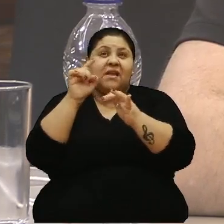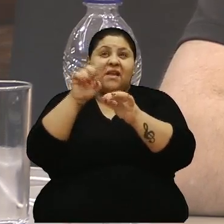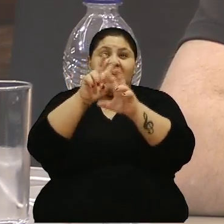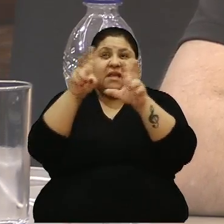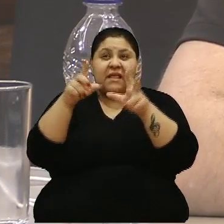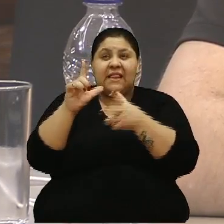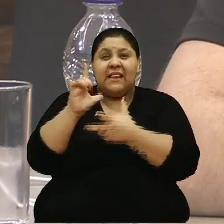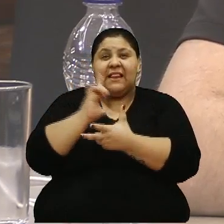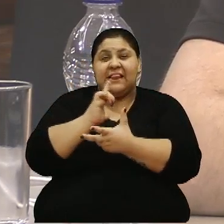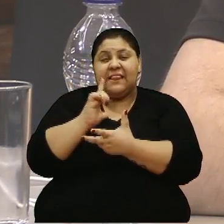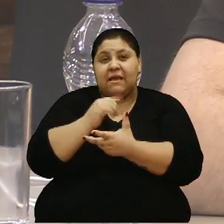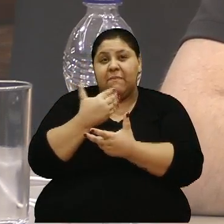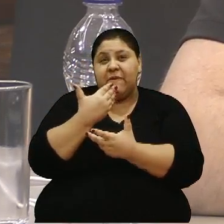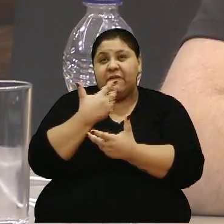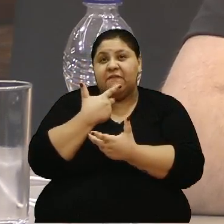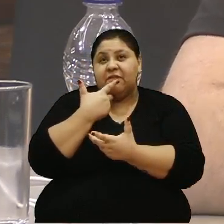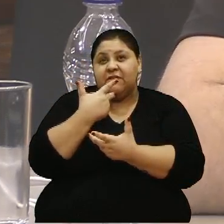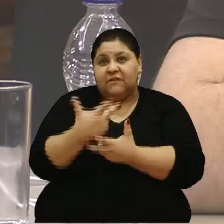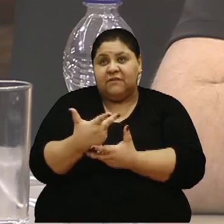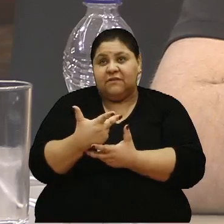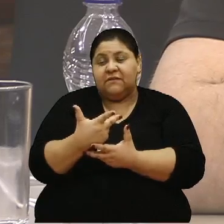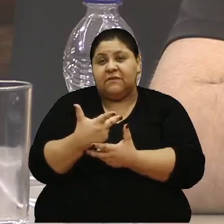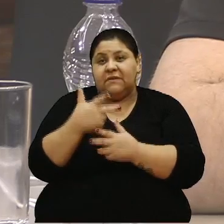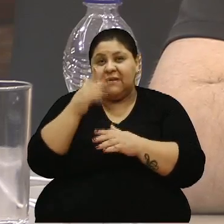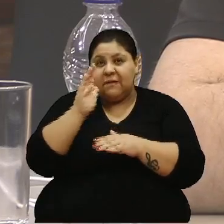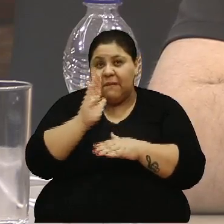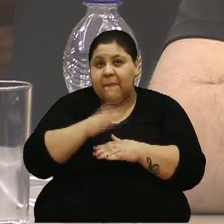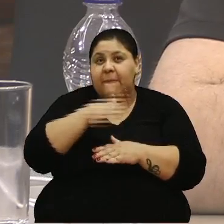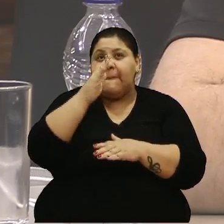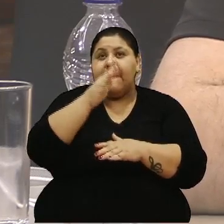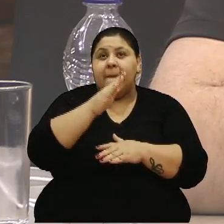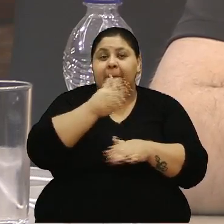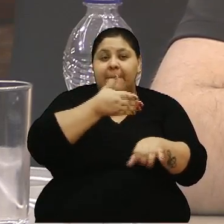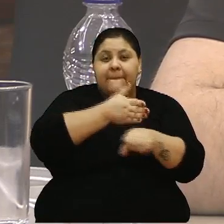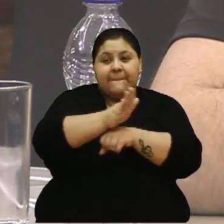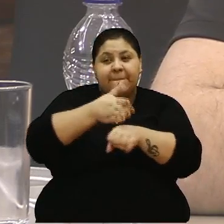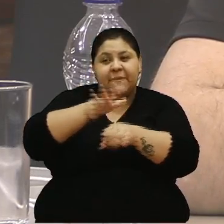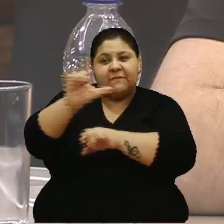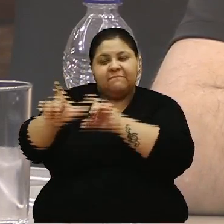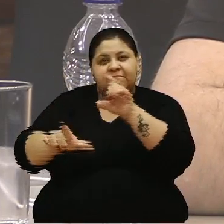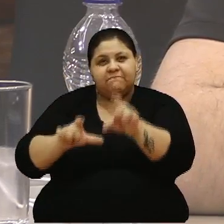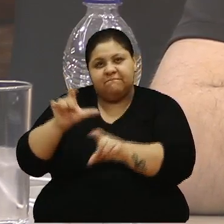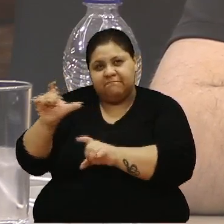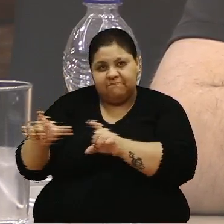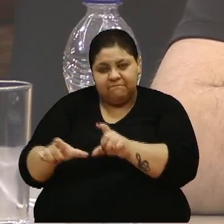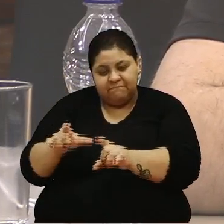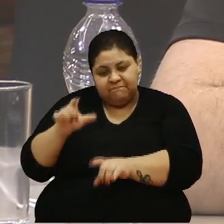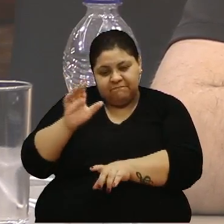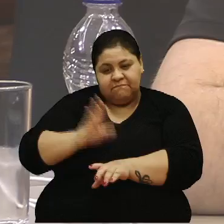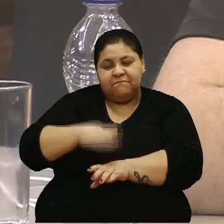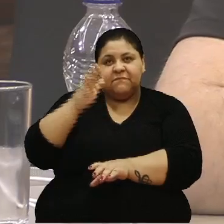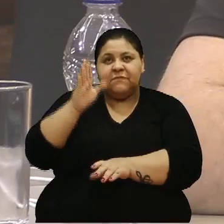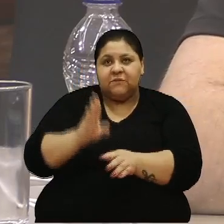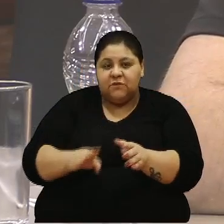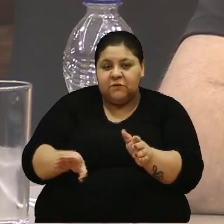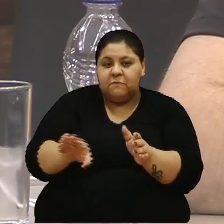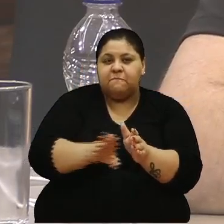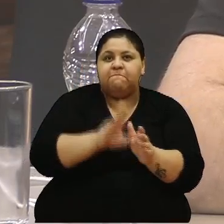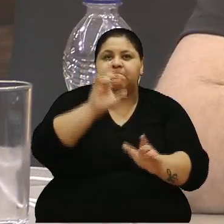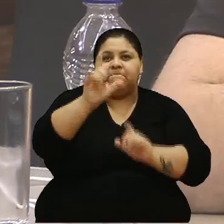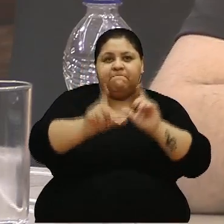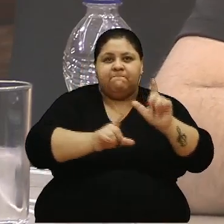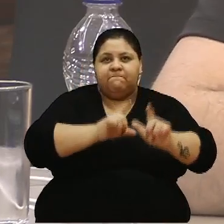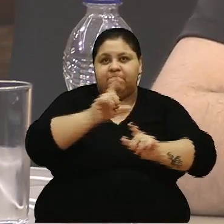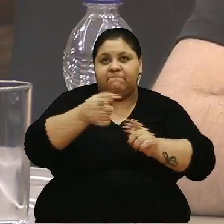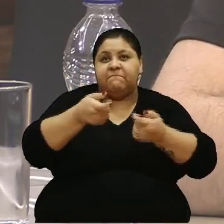que ser abordado. Quanto mais entes participarem, mais vai chegar nas pessoas